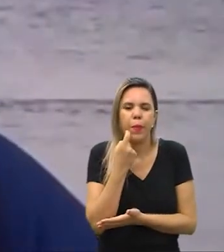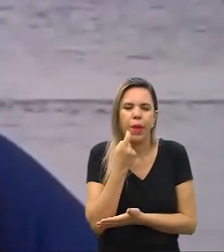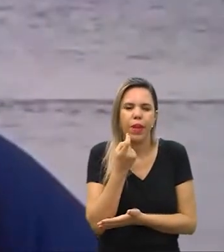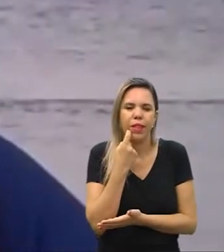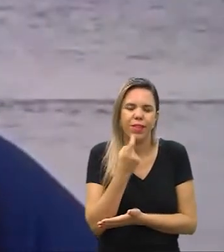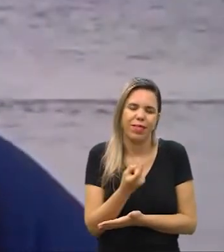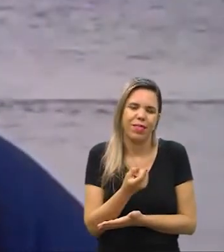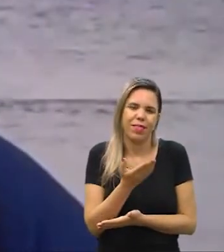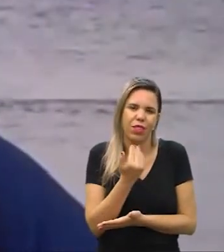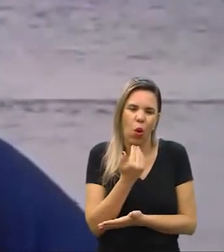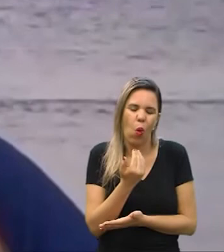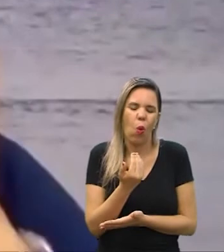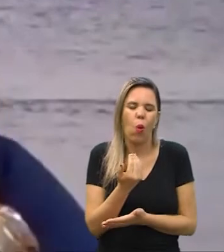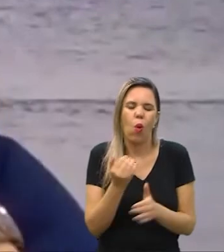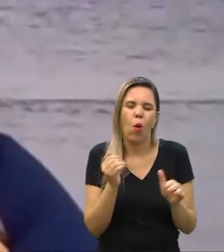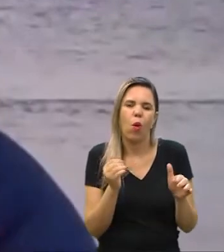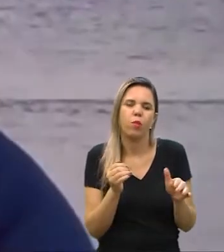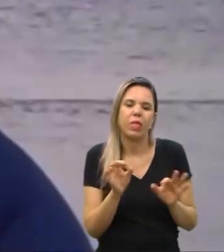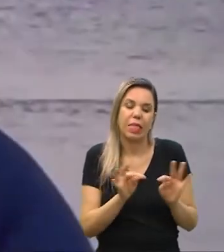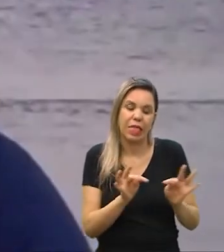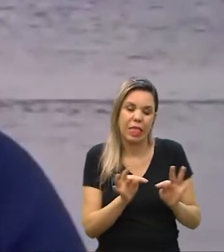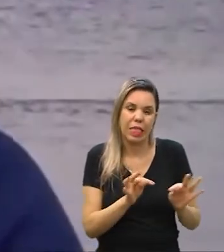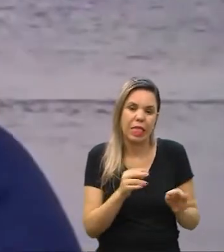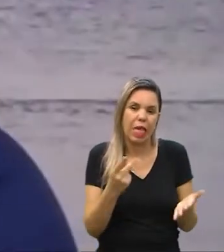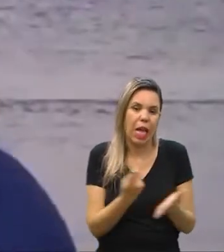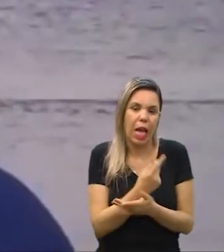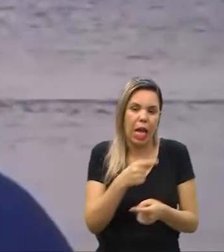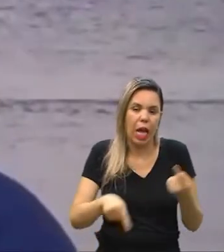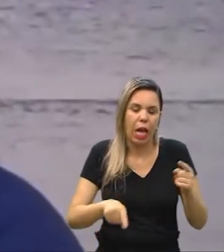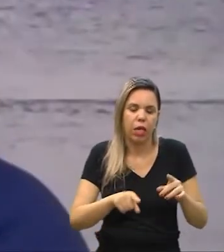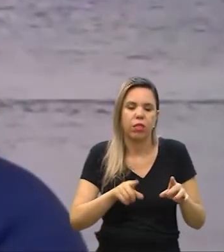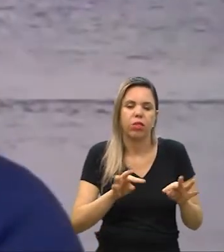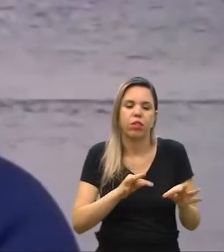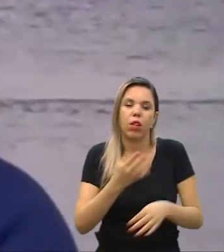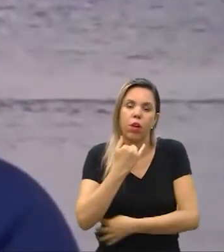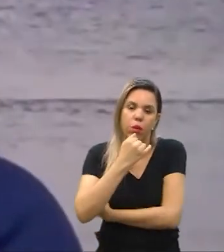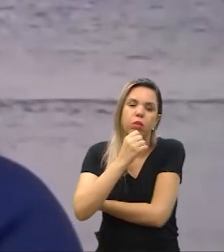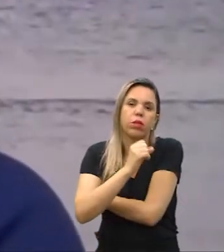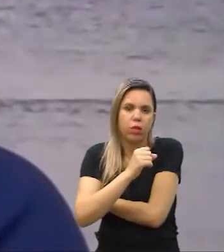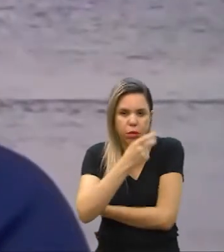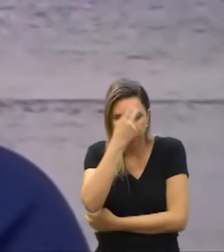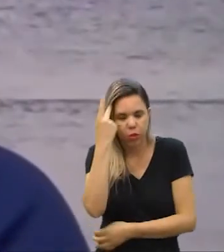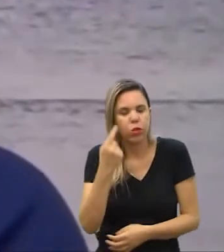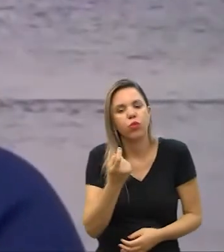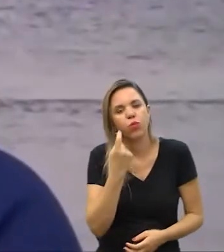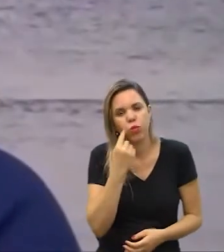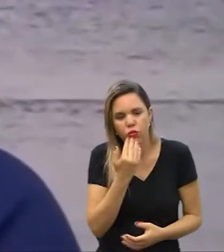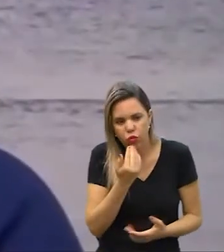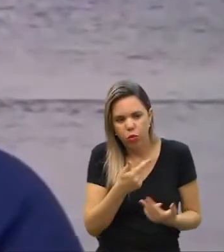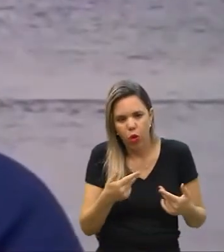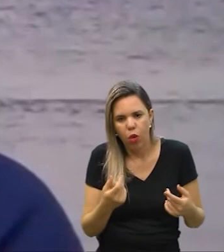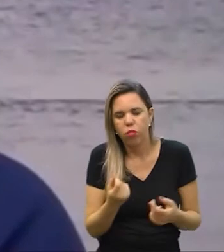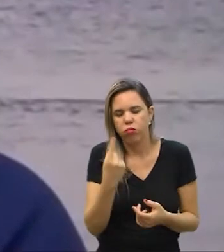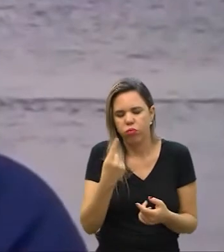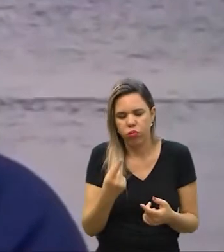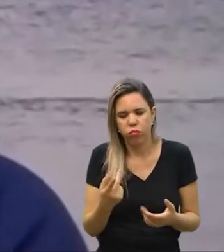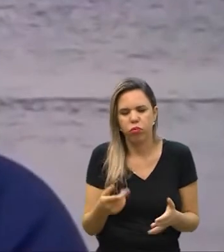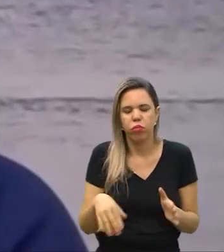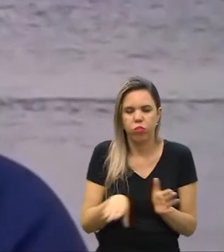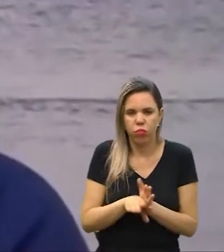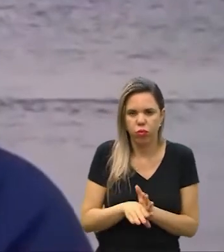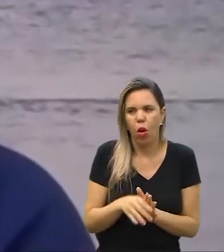né? Então, claro, pode ser também da alimentação dos peixes, pode vir